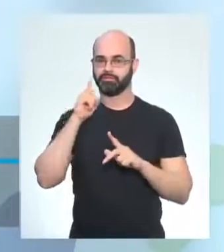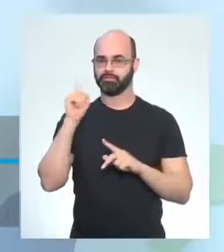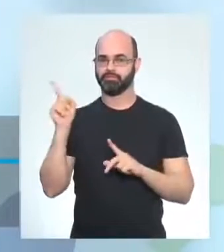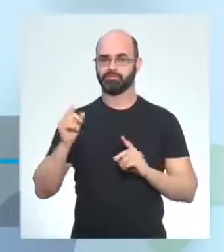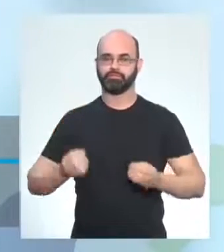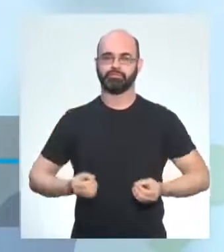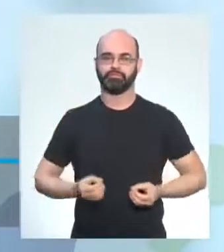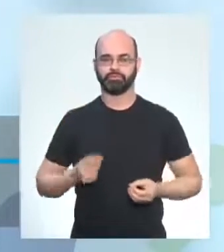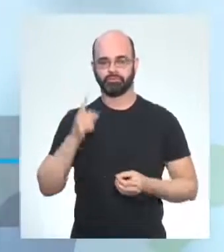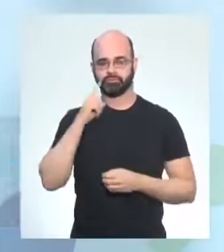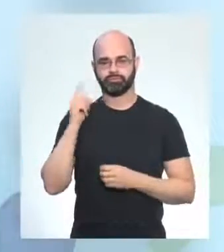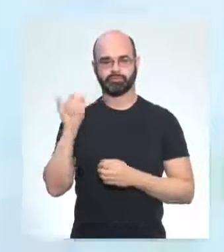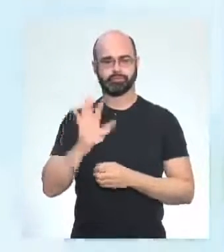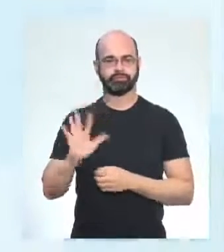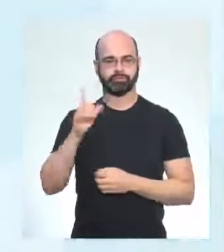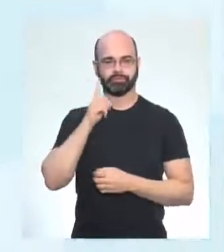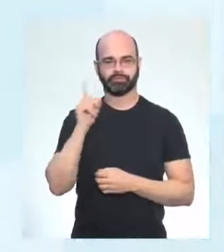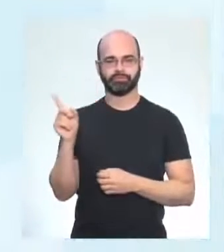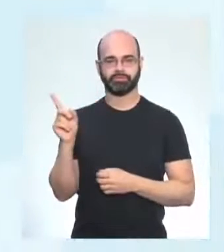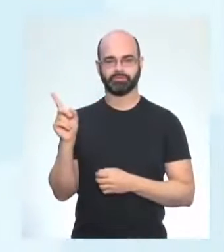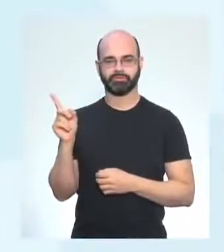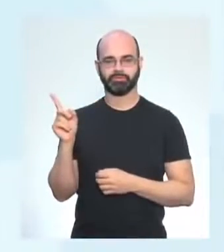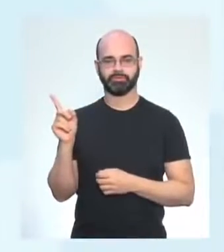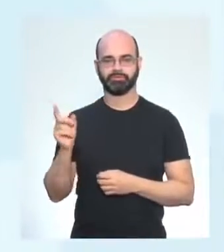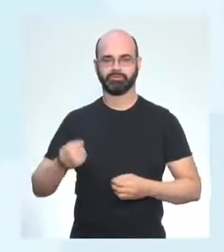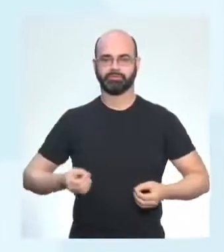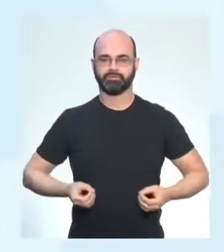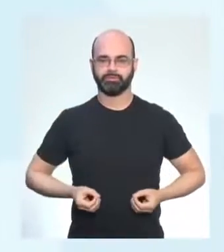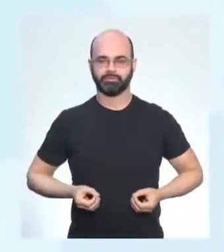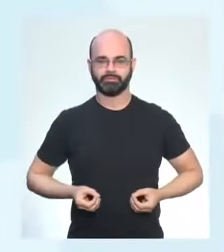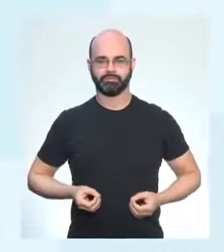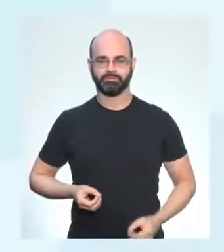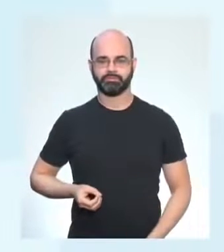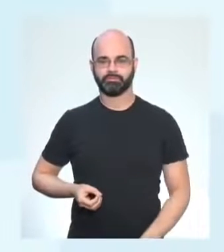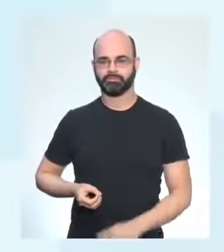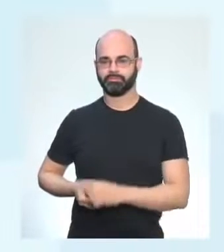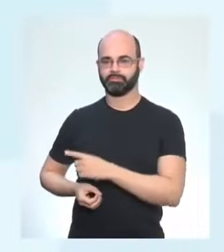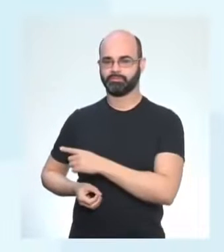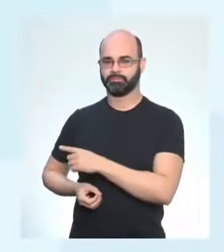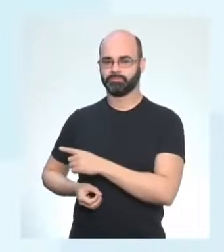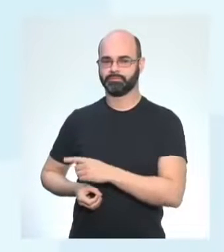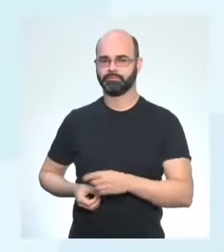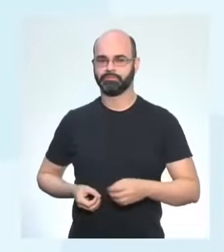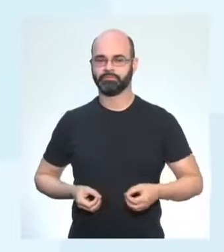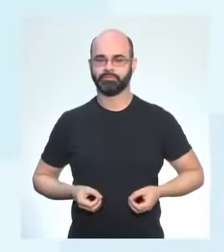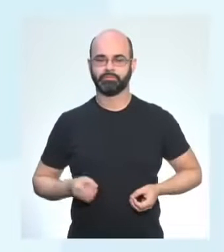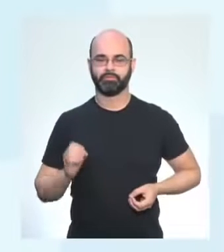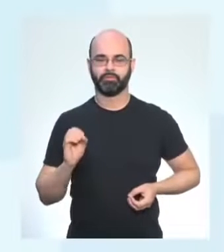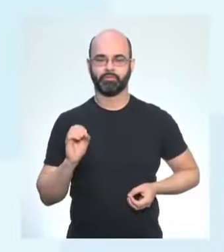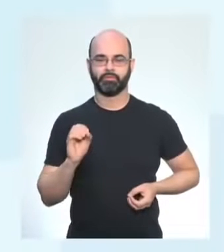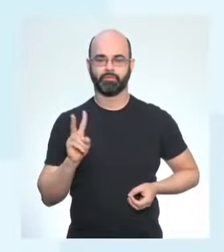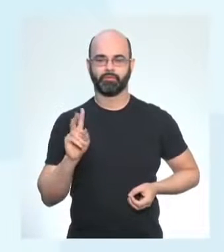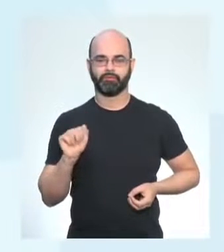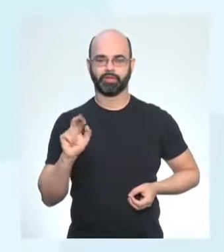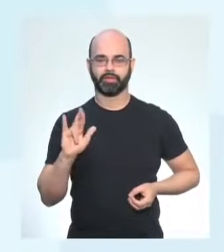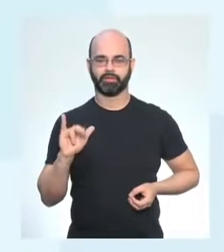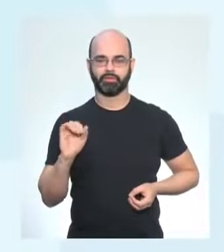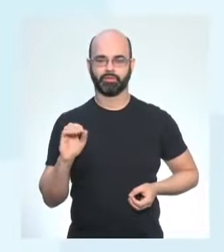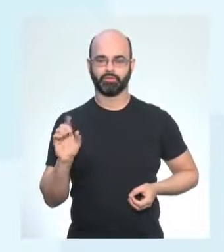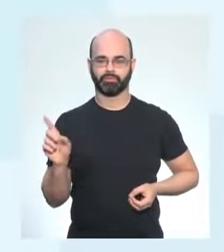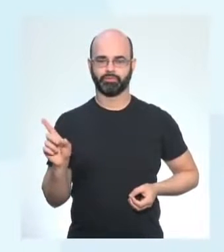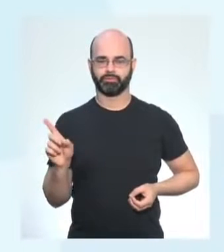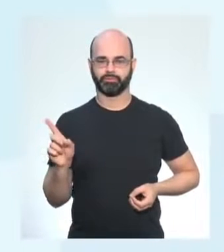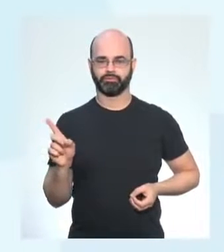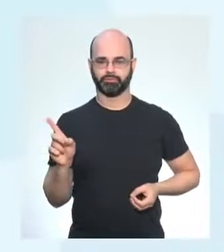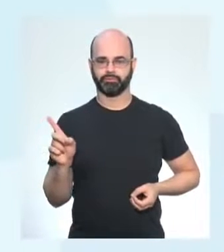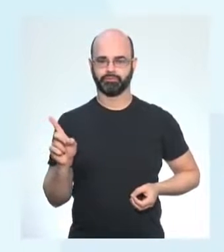tá vendo? Tem uma imagenzinha aí que também é a glândula ali lá embaixo, ó, o ovário. Tá? Então ele vai produzir estrogênio, que vai